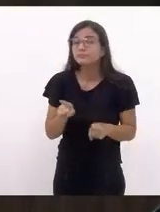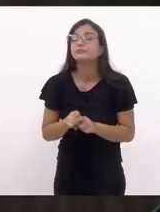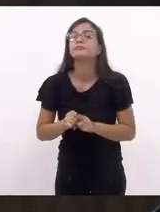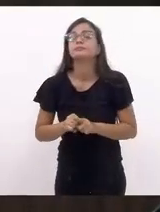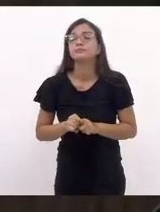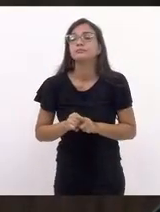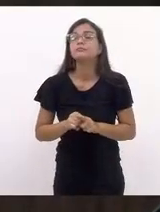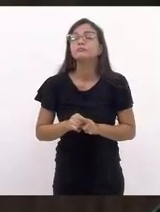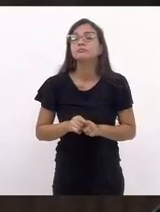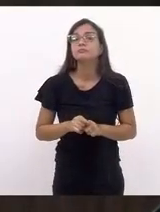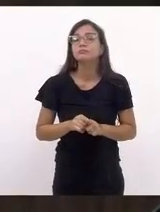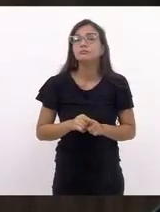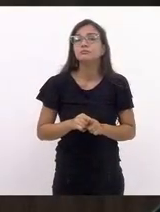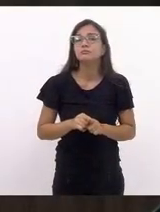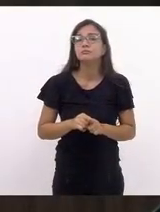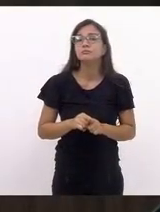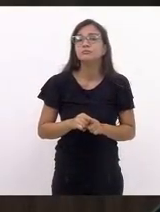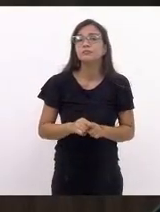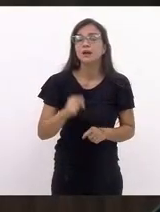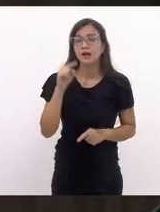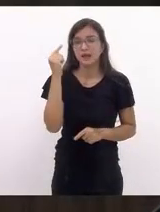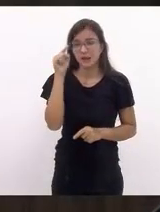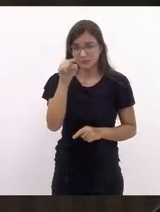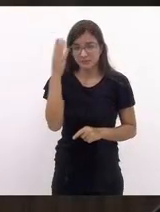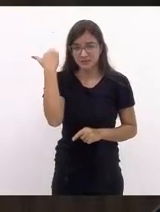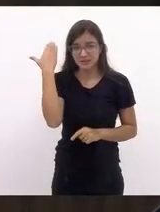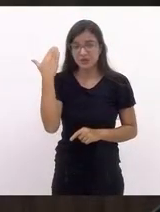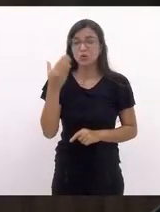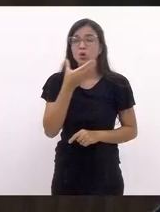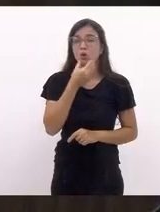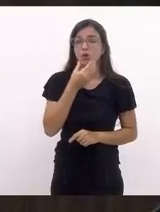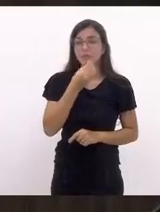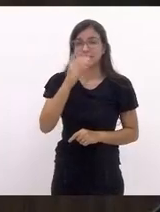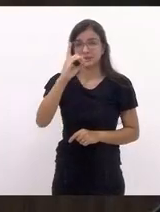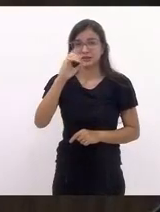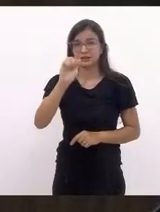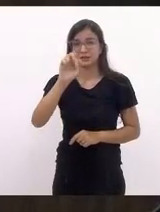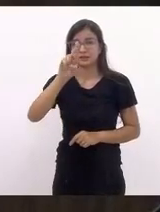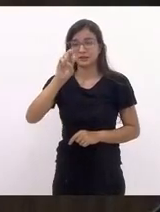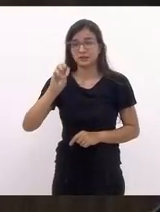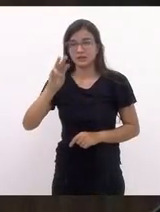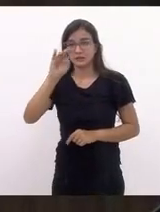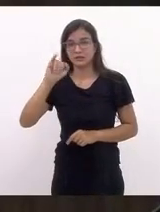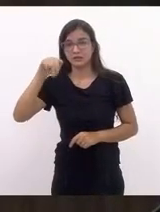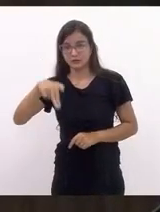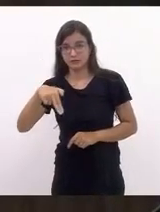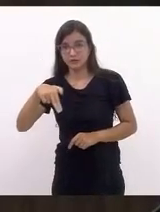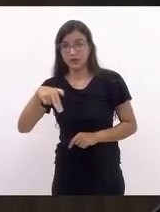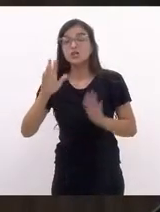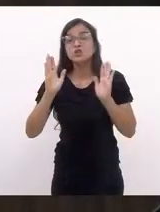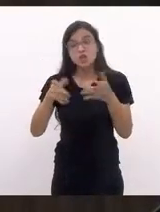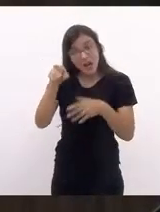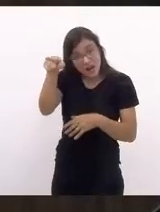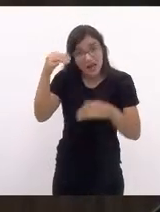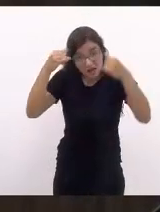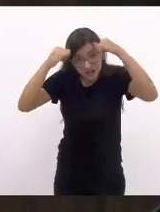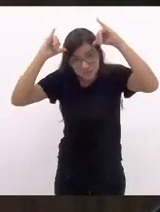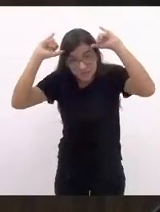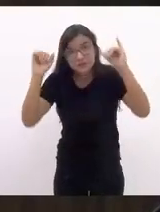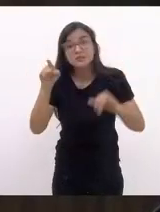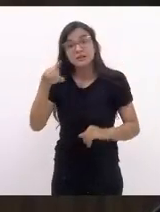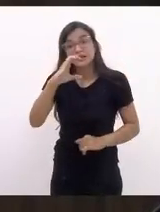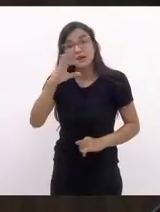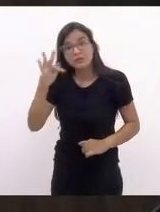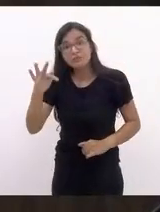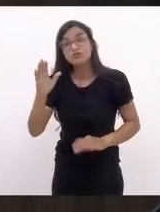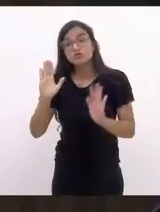detalhe importante né o Charles devem Charles Darwin na sua passagem pelo Brasil e agora tá fazendo em Cabo Frio isso de